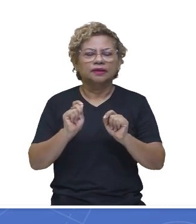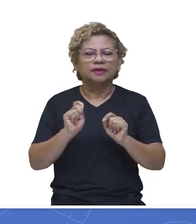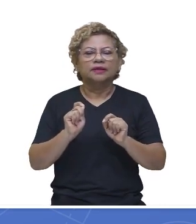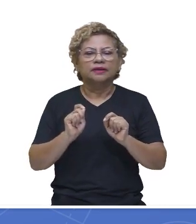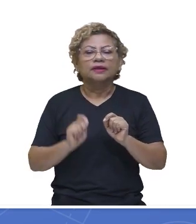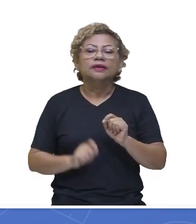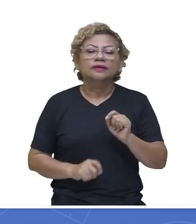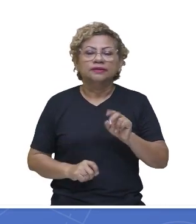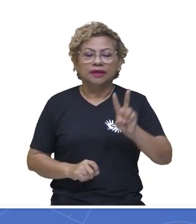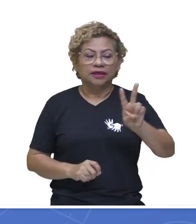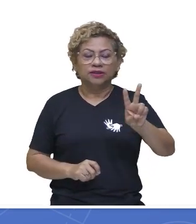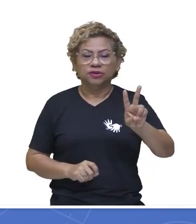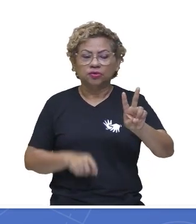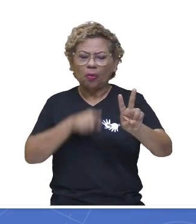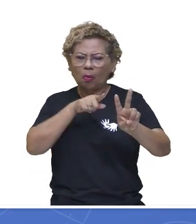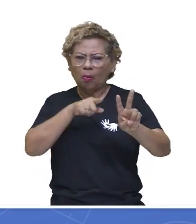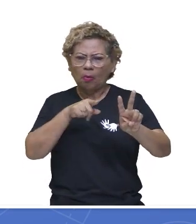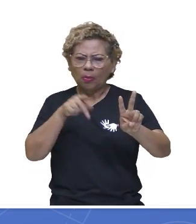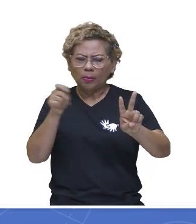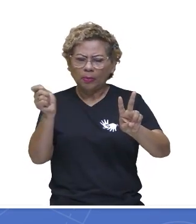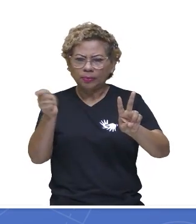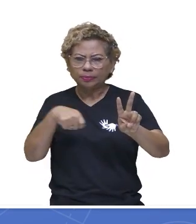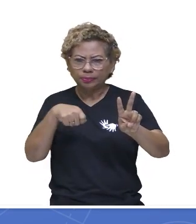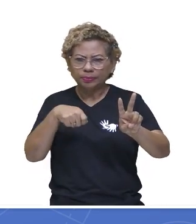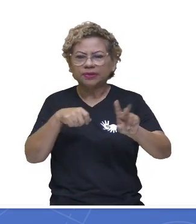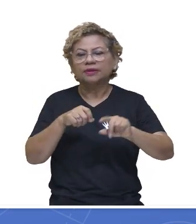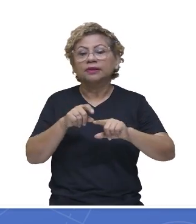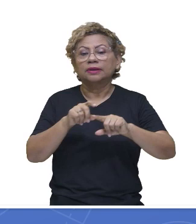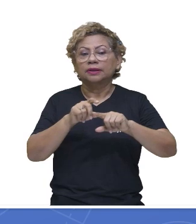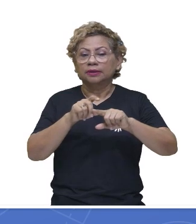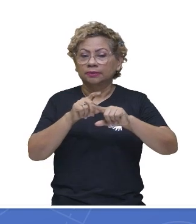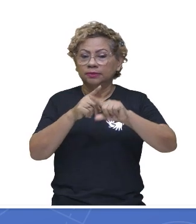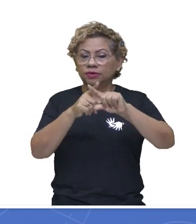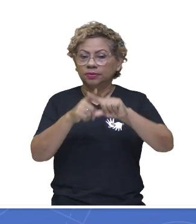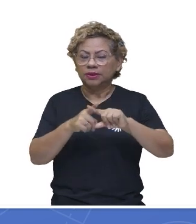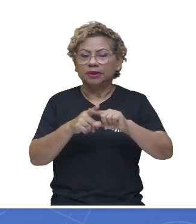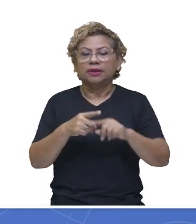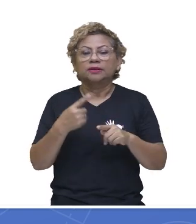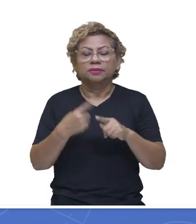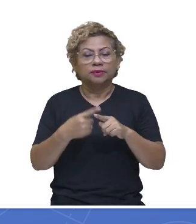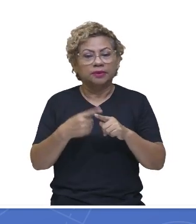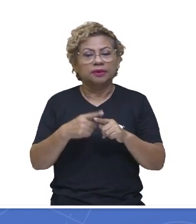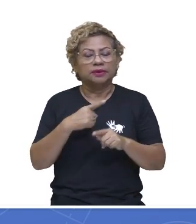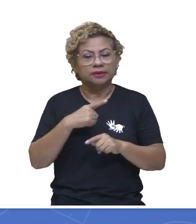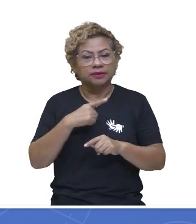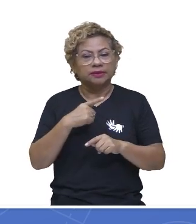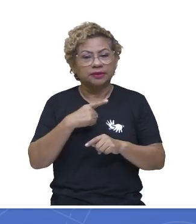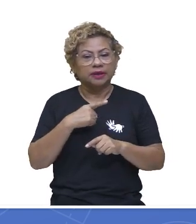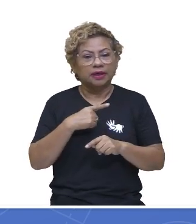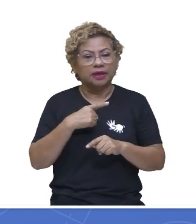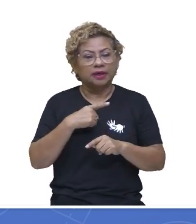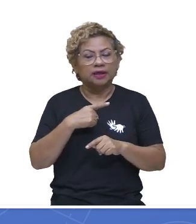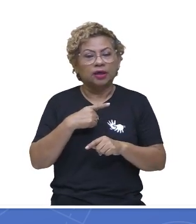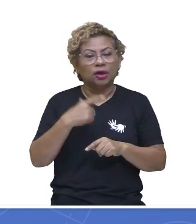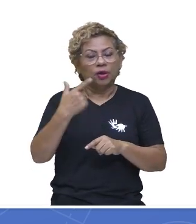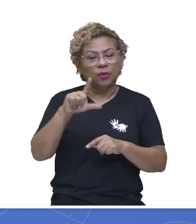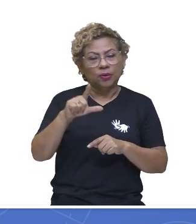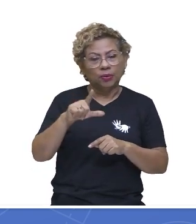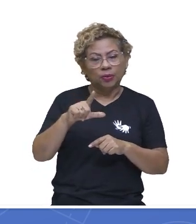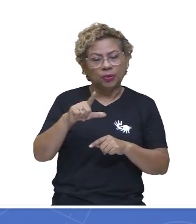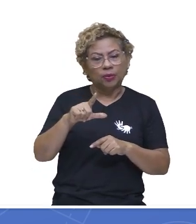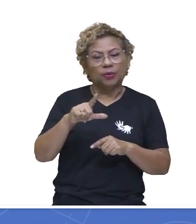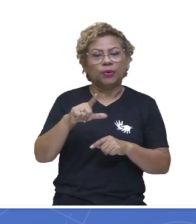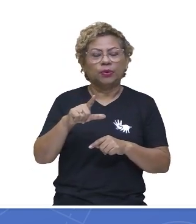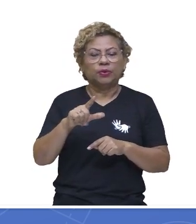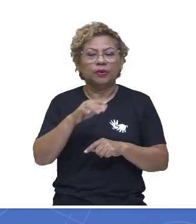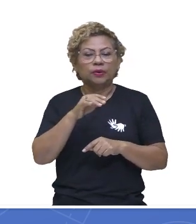matrizes podem ou não ser multiplicadas, tá? Porque existe uma condição de existência, tá? Uma condição de existência para que